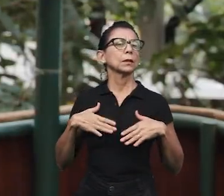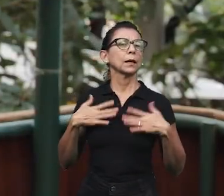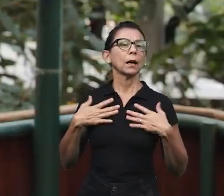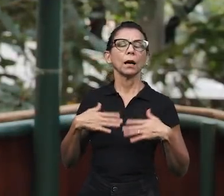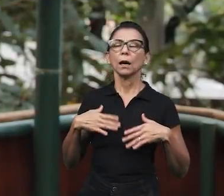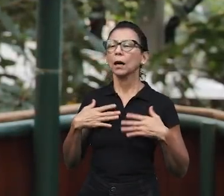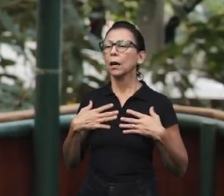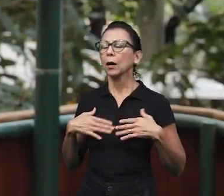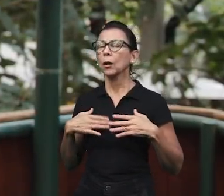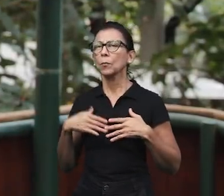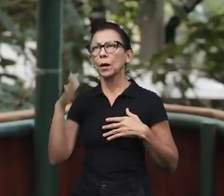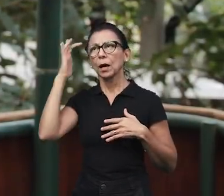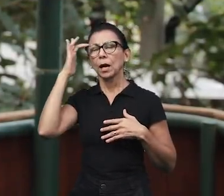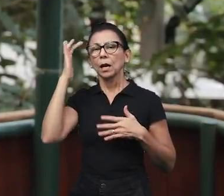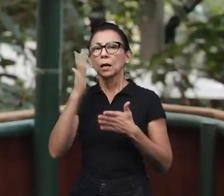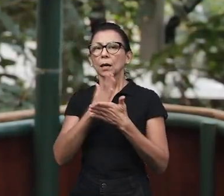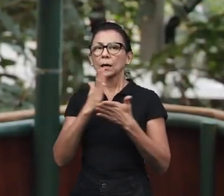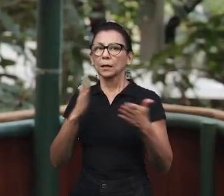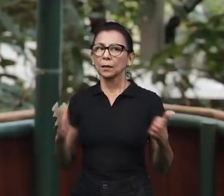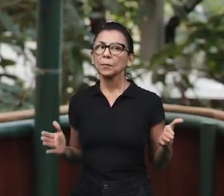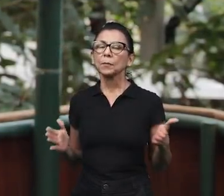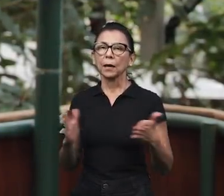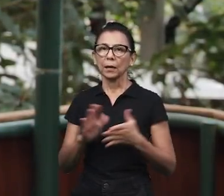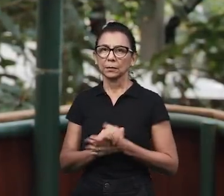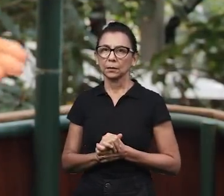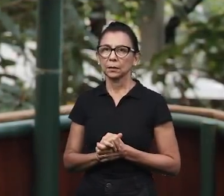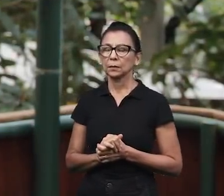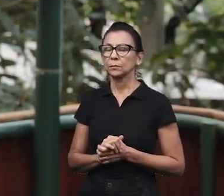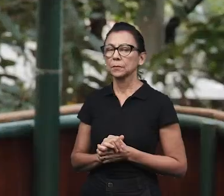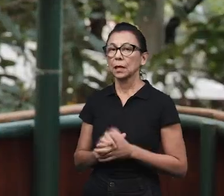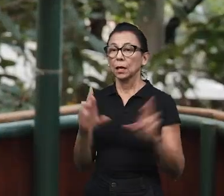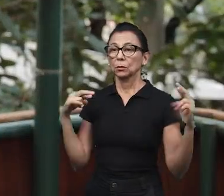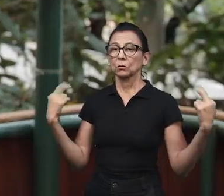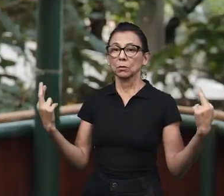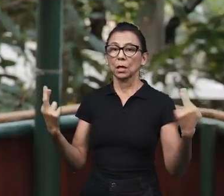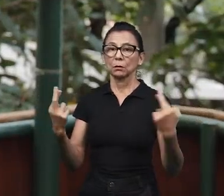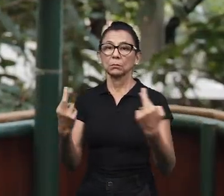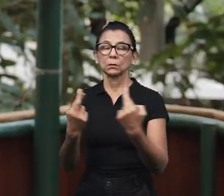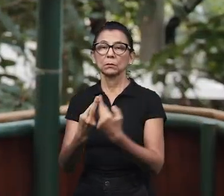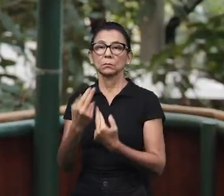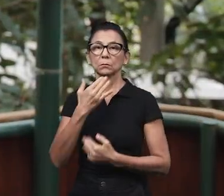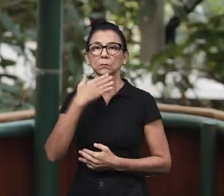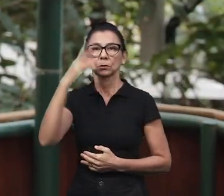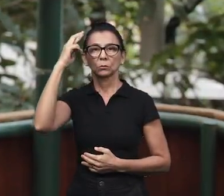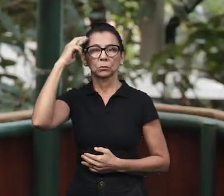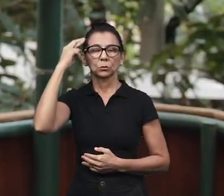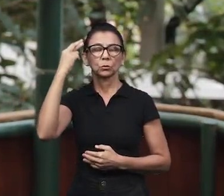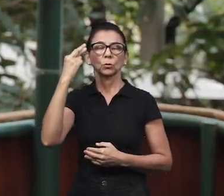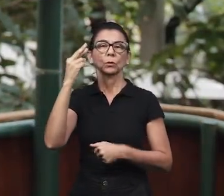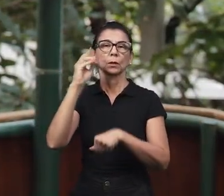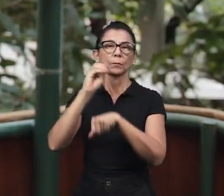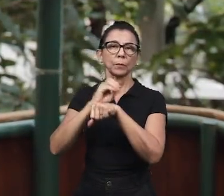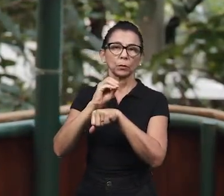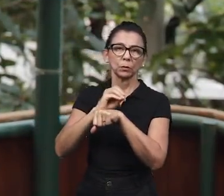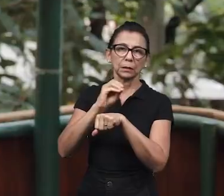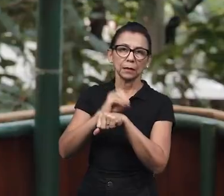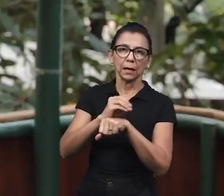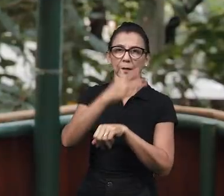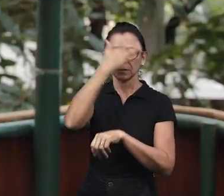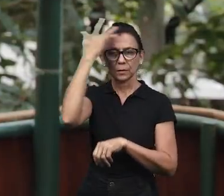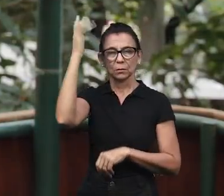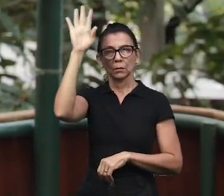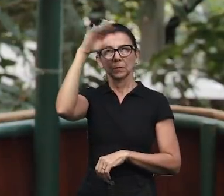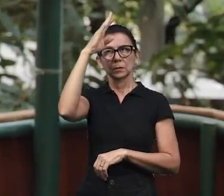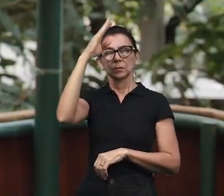seminaristas nas mãos do Senhor, falando para o Senhor guardar, né? Aqueles que ainda estavam subindo, aqueles que estavam passando mal. E ali,